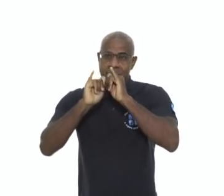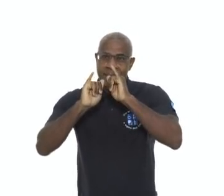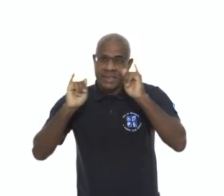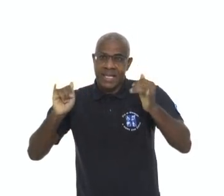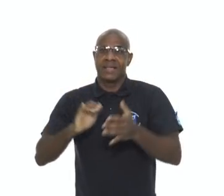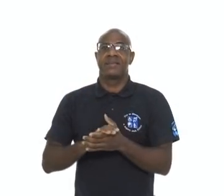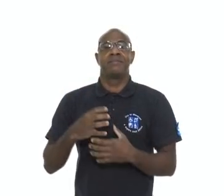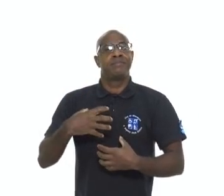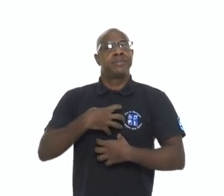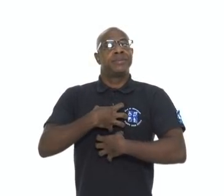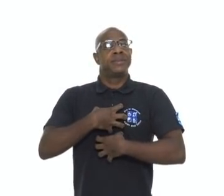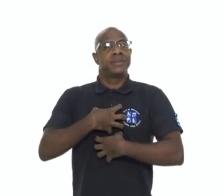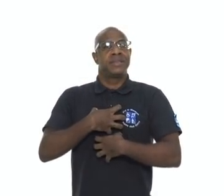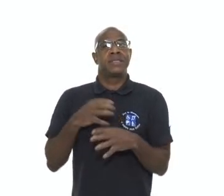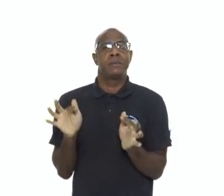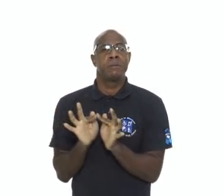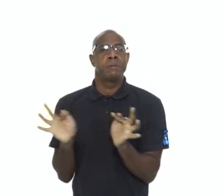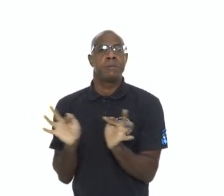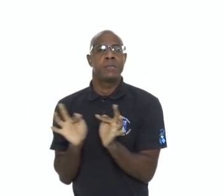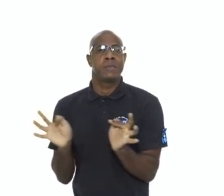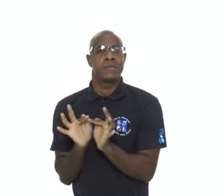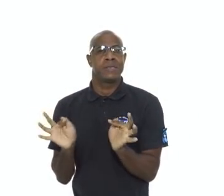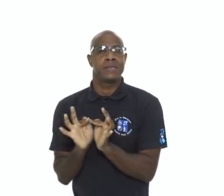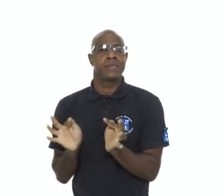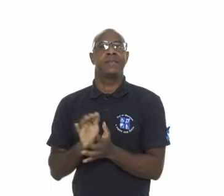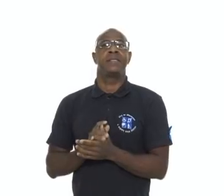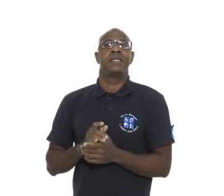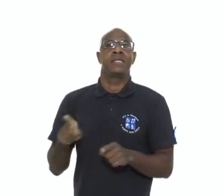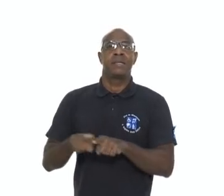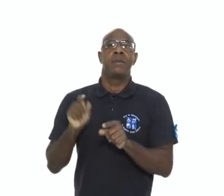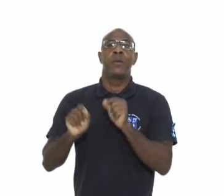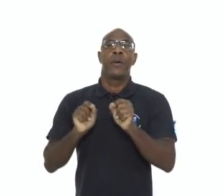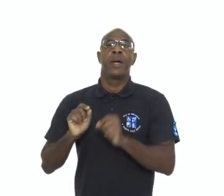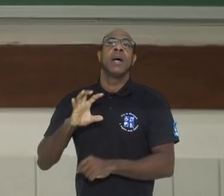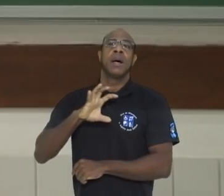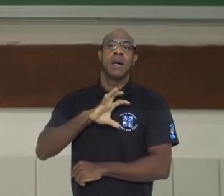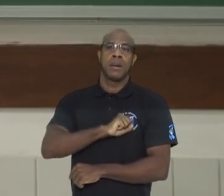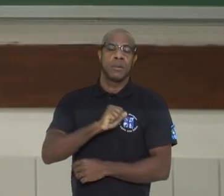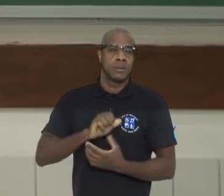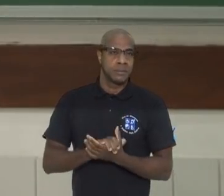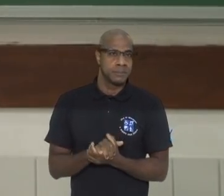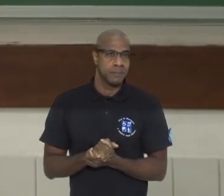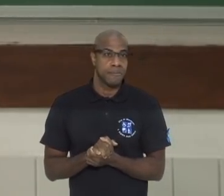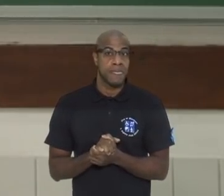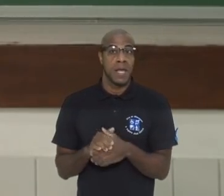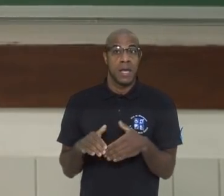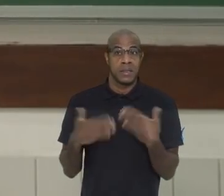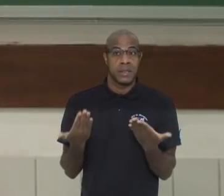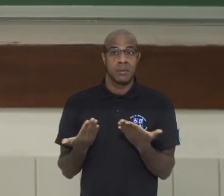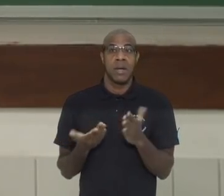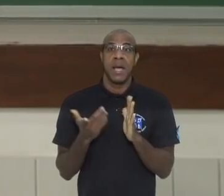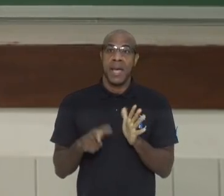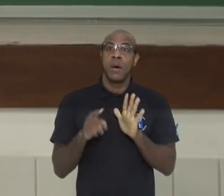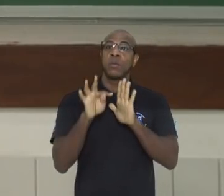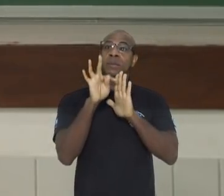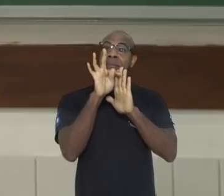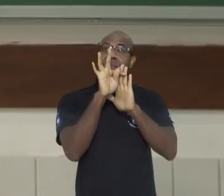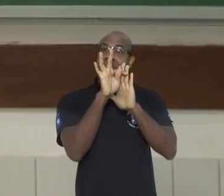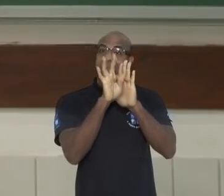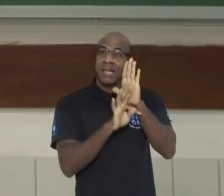otimismo, simplicidade e amor. Então, é um texto repleto